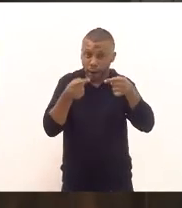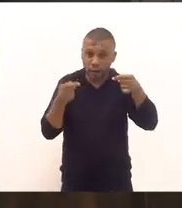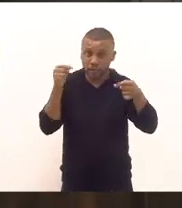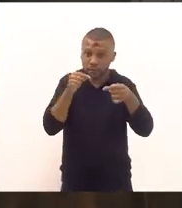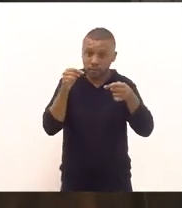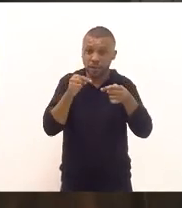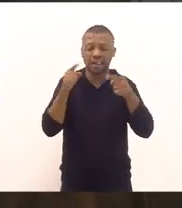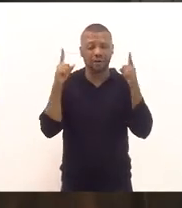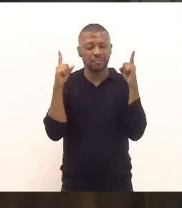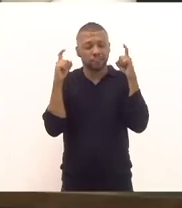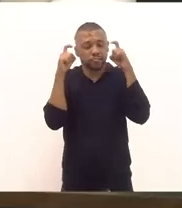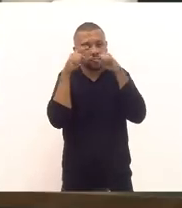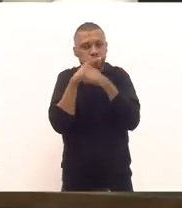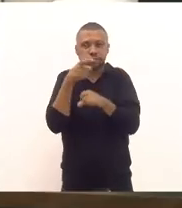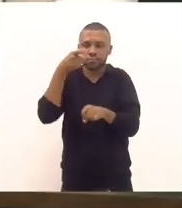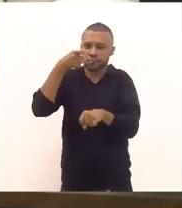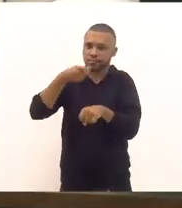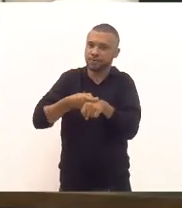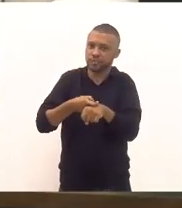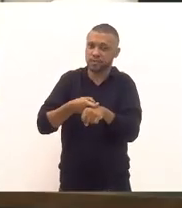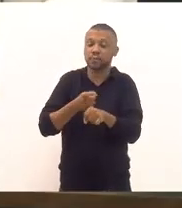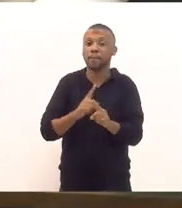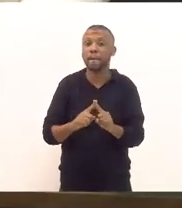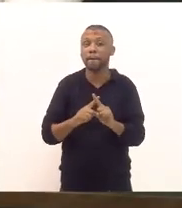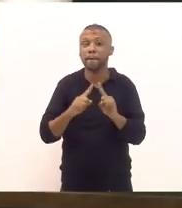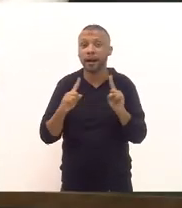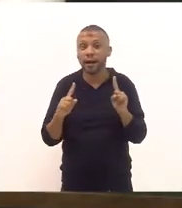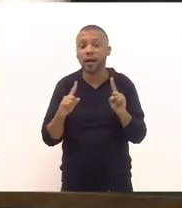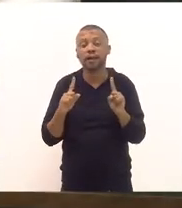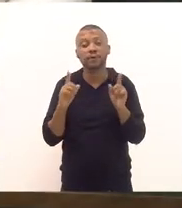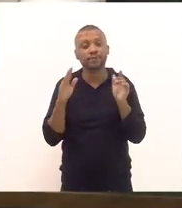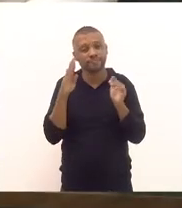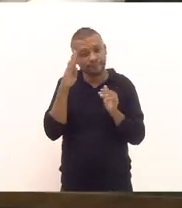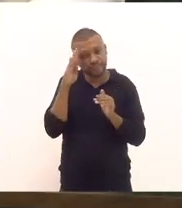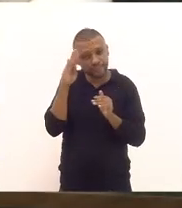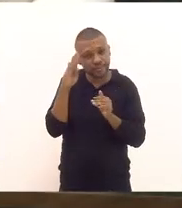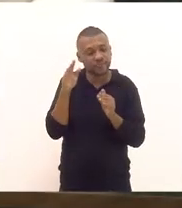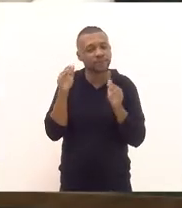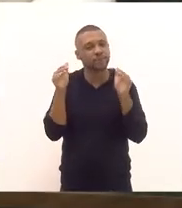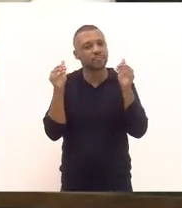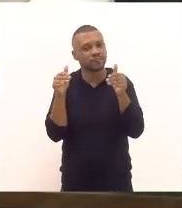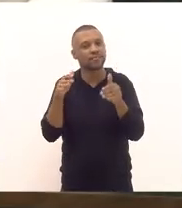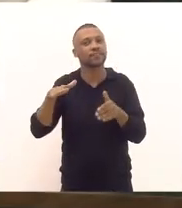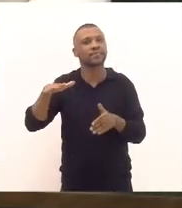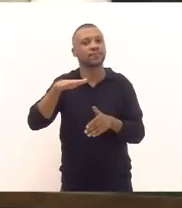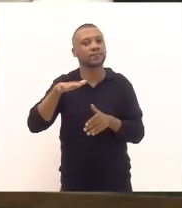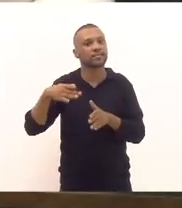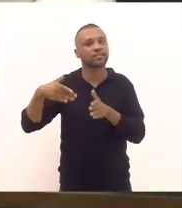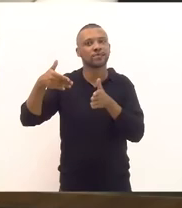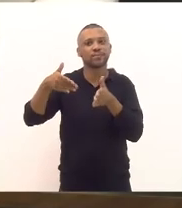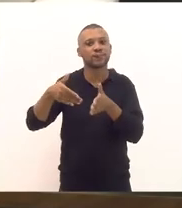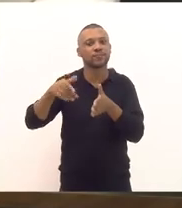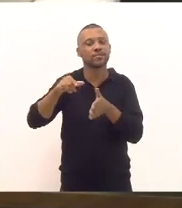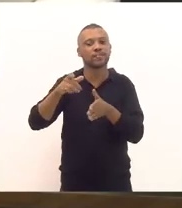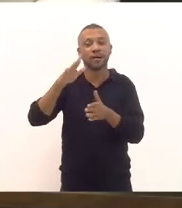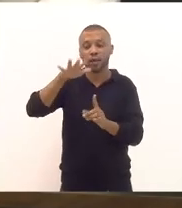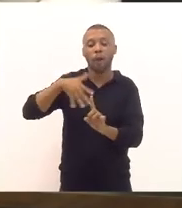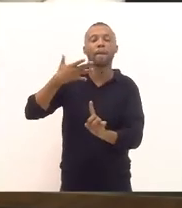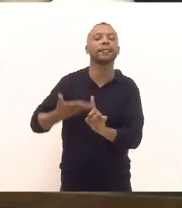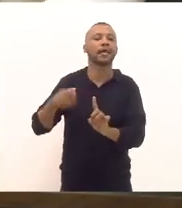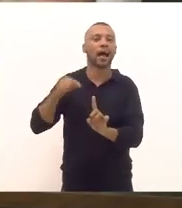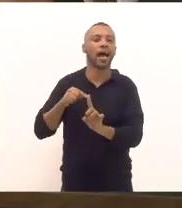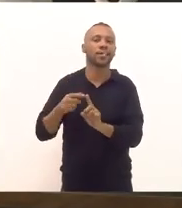aqui é muito difícil mas eu Especialmente quando chego aqui para fazer uma homenagem como